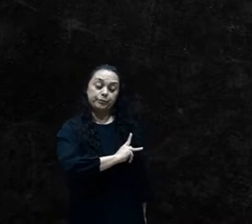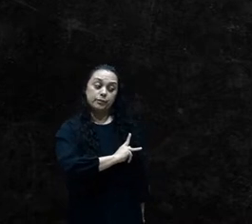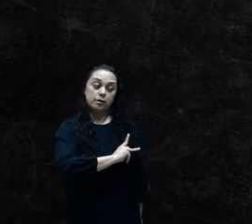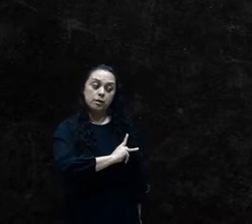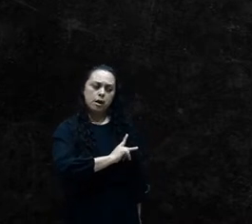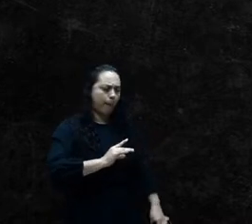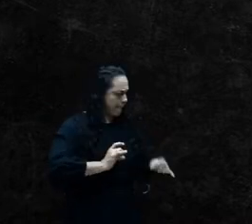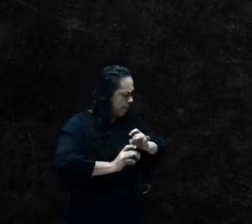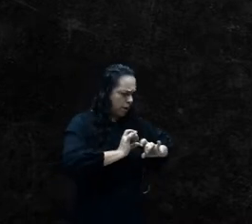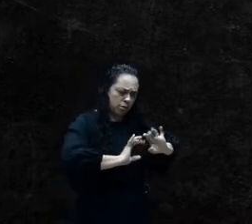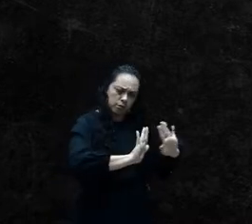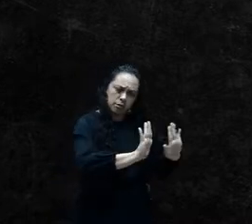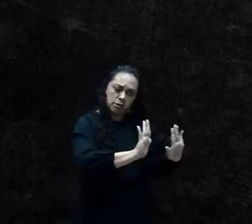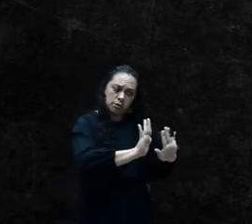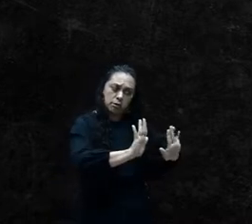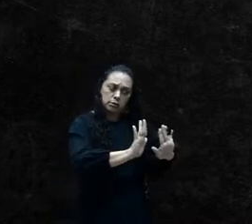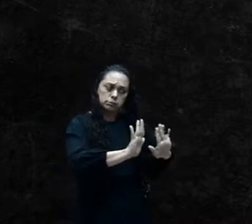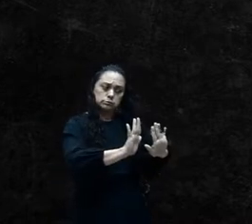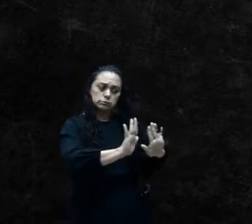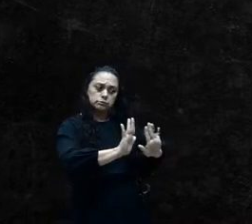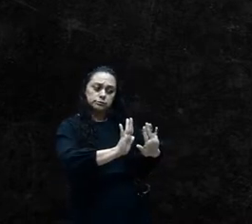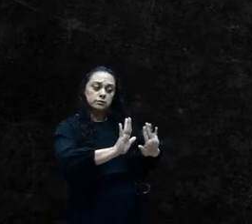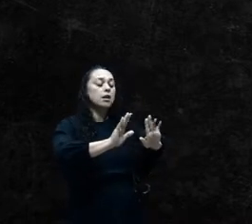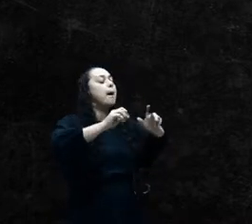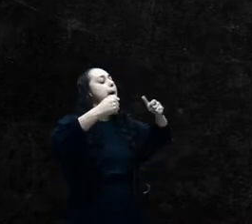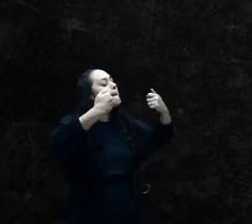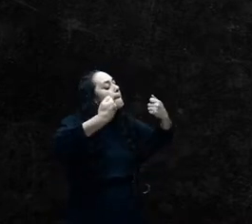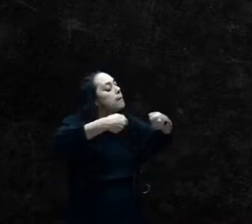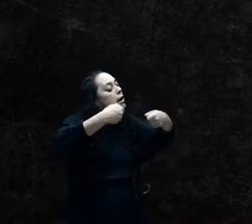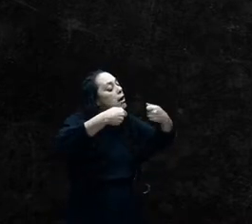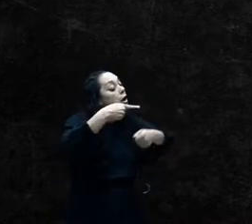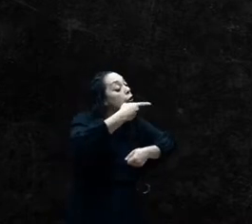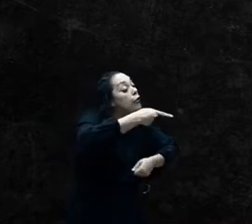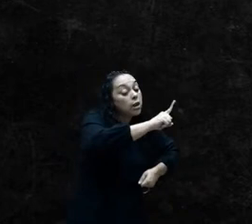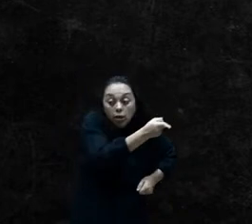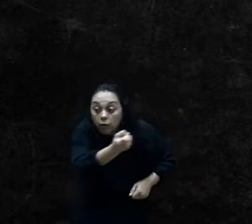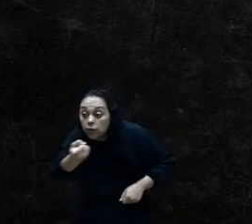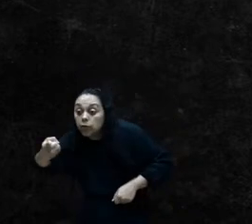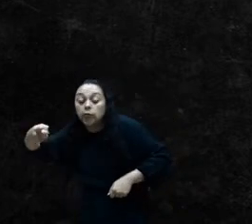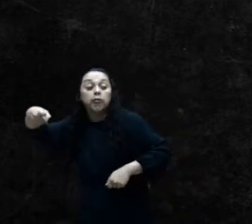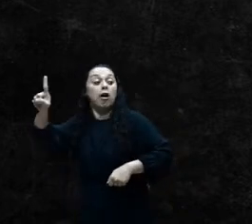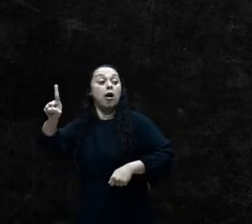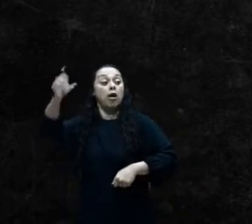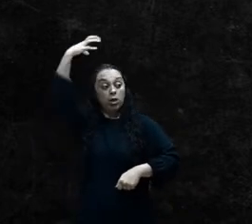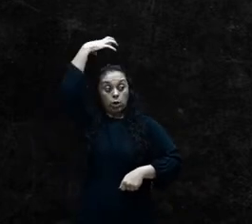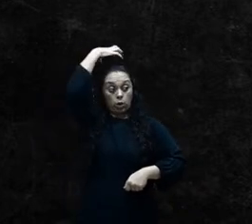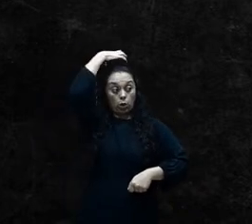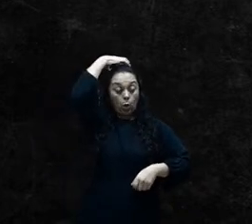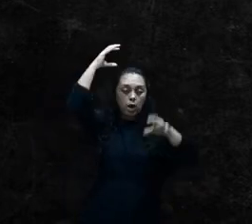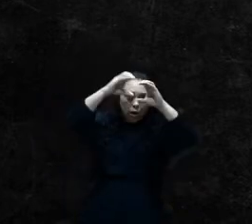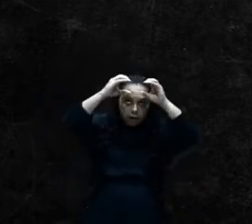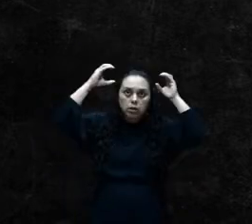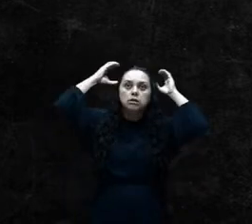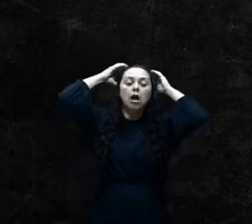tenha medo é preciso que você compareça diante de César e